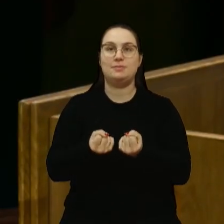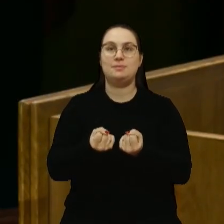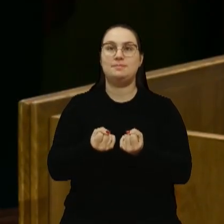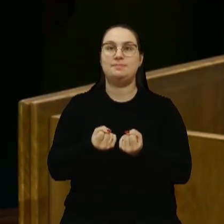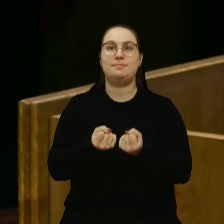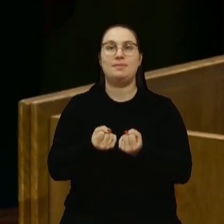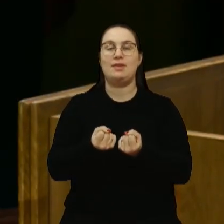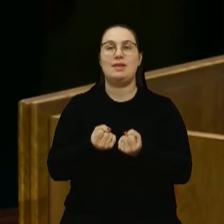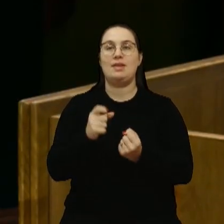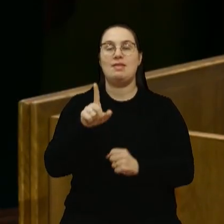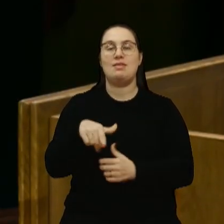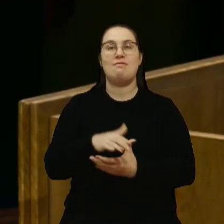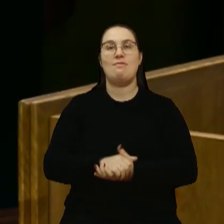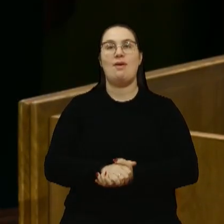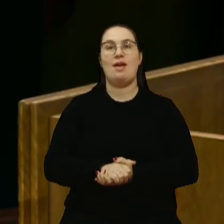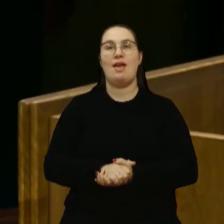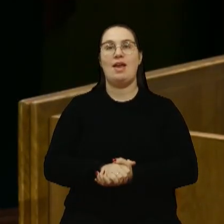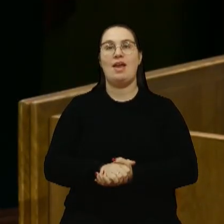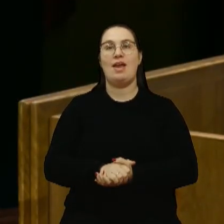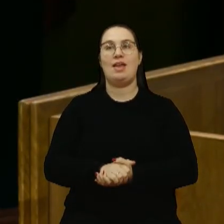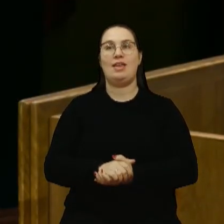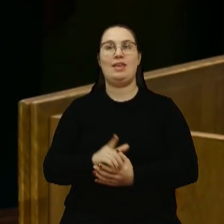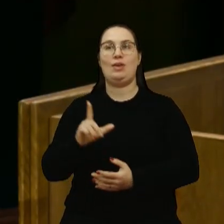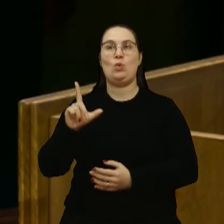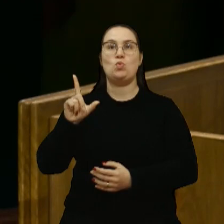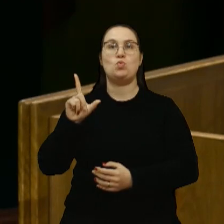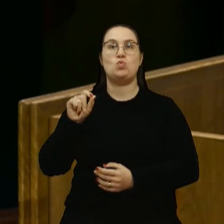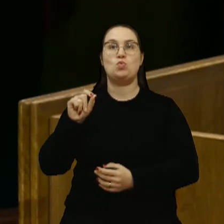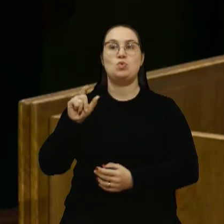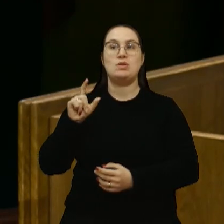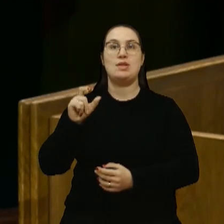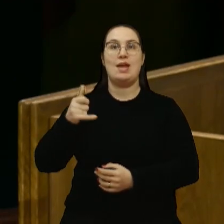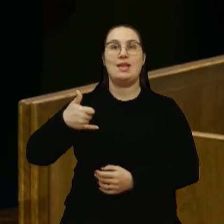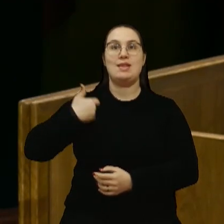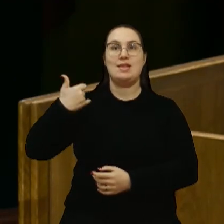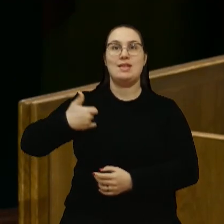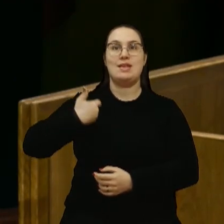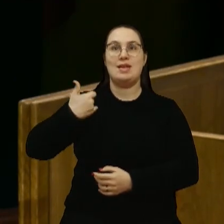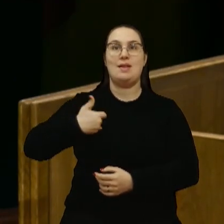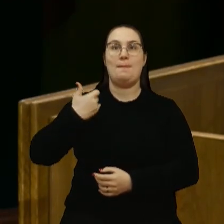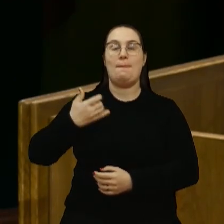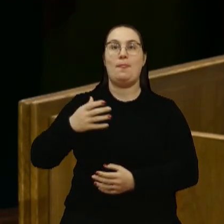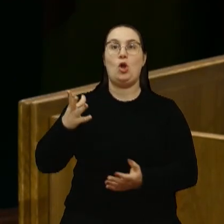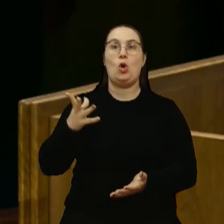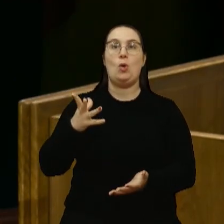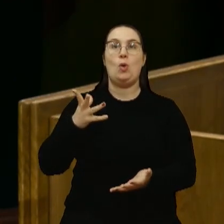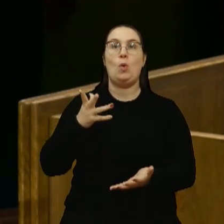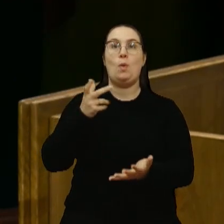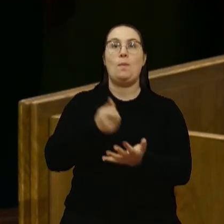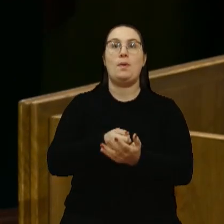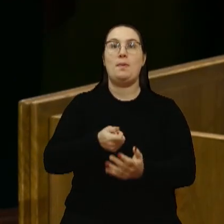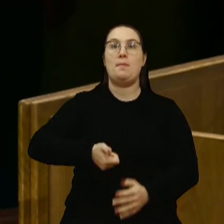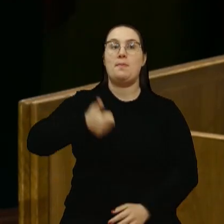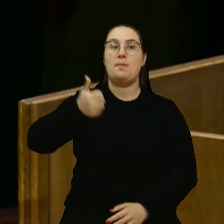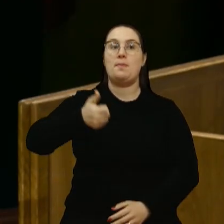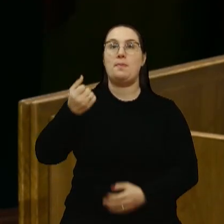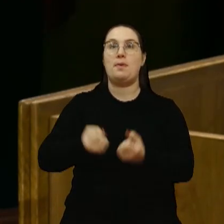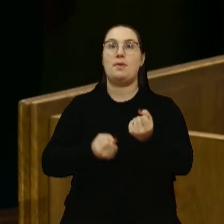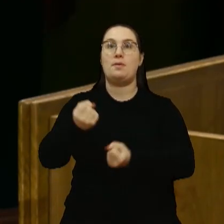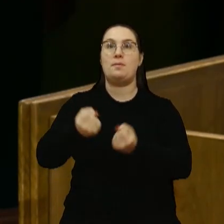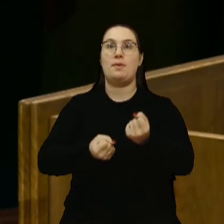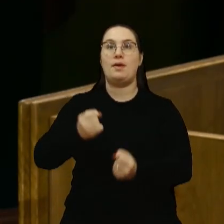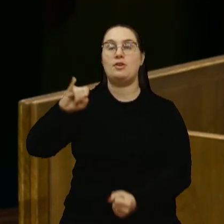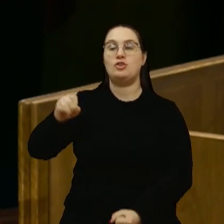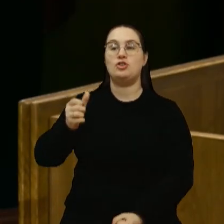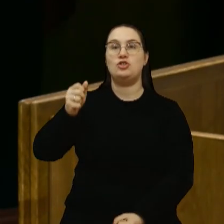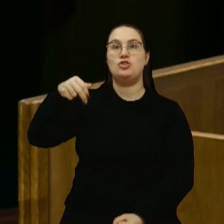E não é à toa que, com apenas 10 anos de idade, adquiri o meu primeiro veículo, que foi uma Cinca